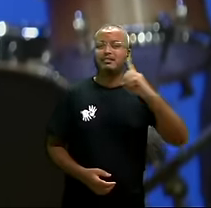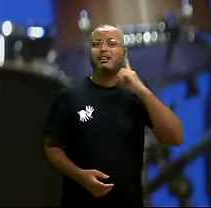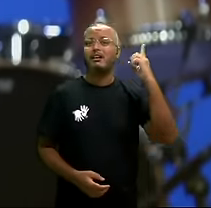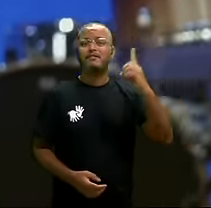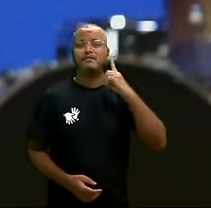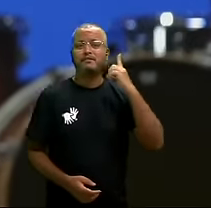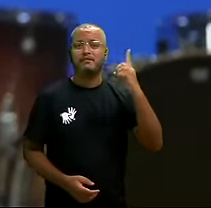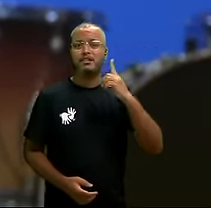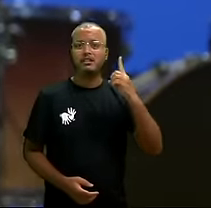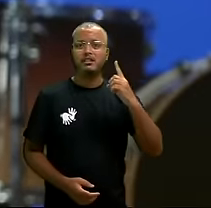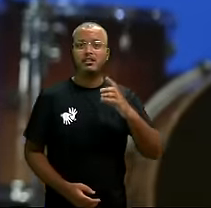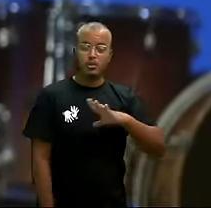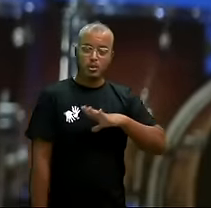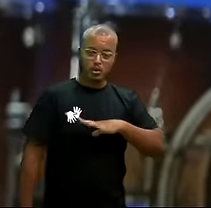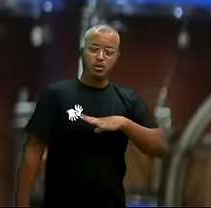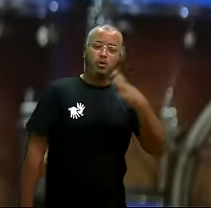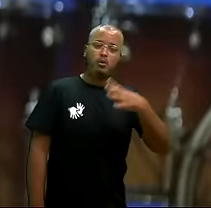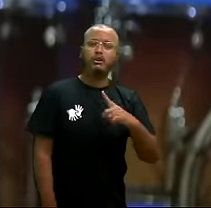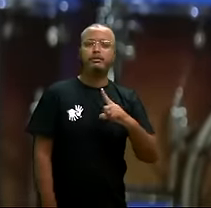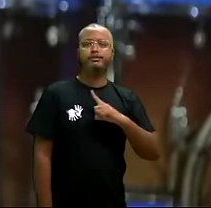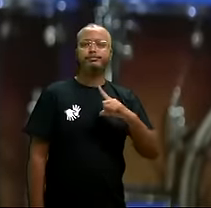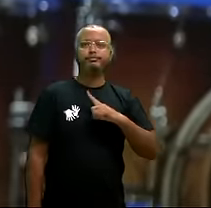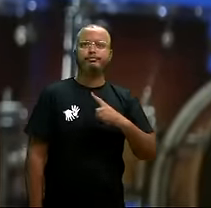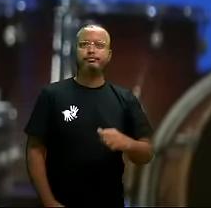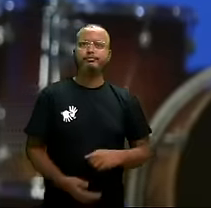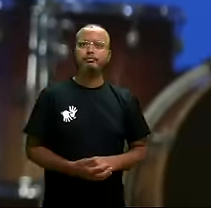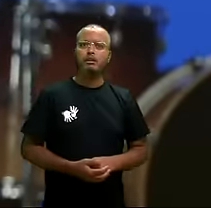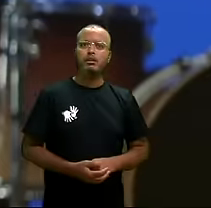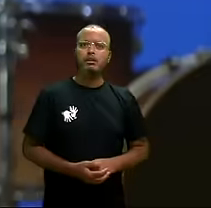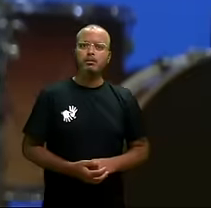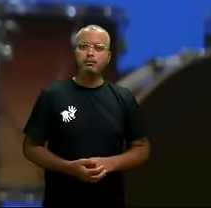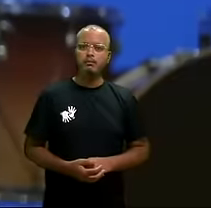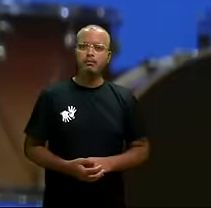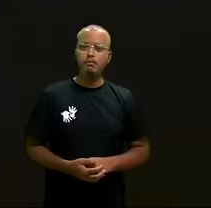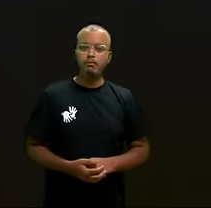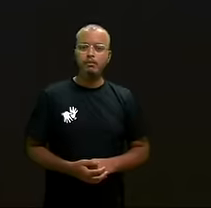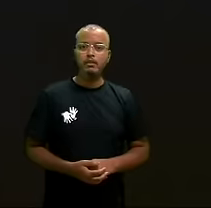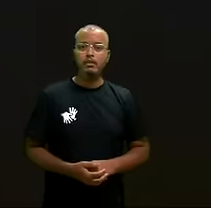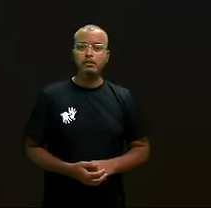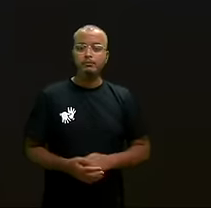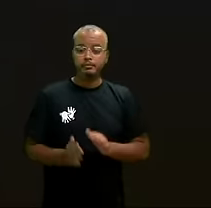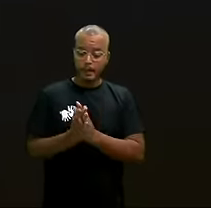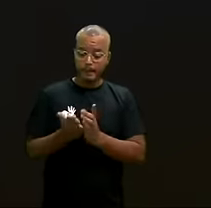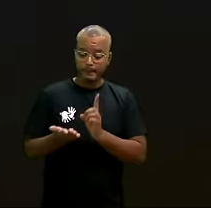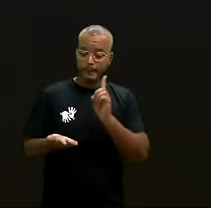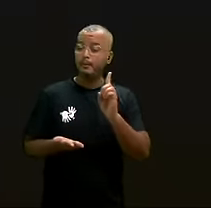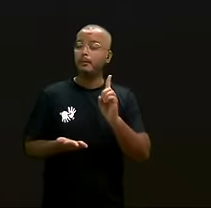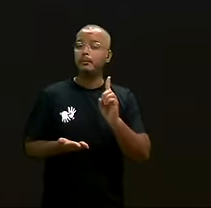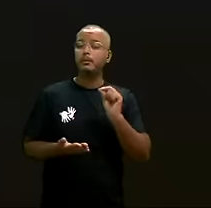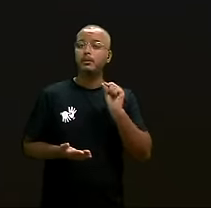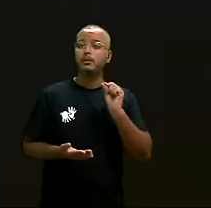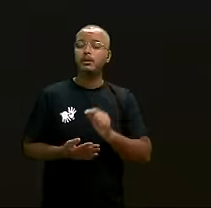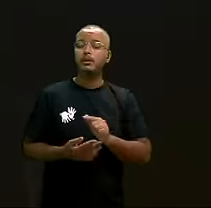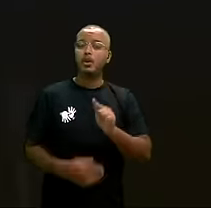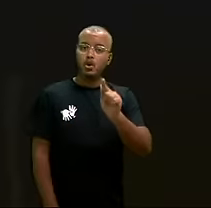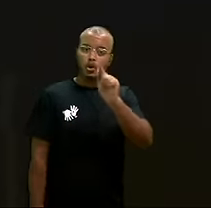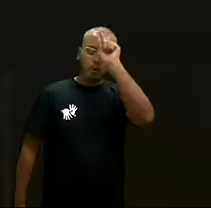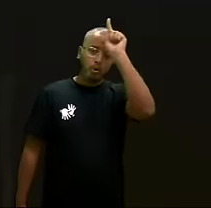cabeção. Claro. Já já ele pega o Golias. Não tem um versículo. Mas a Bíblia diz que Golias afrontou